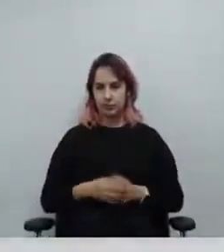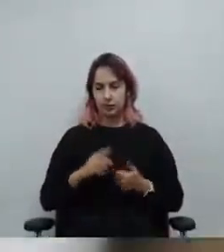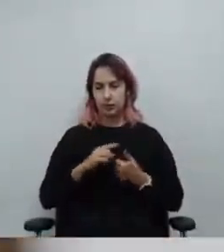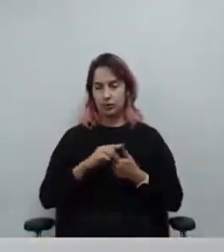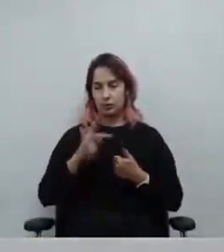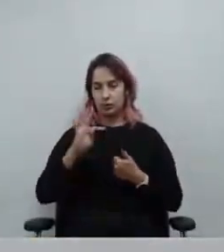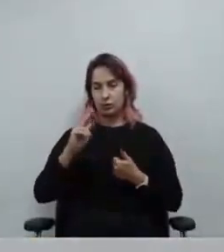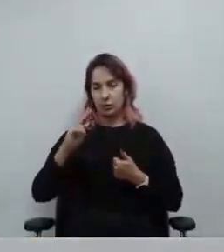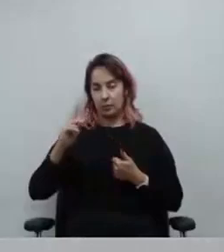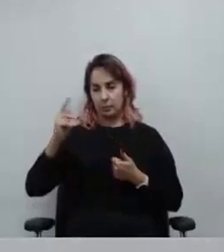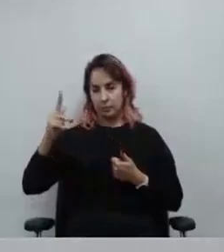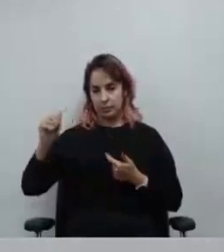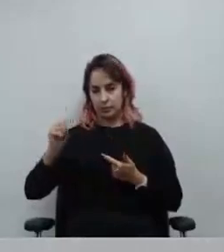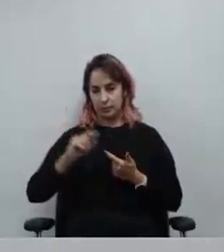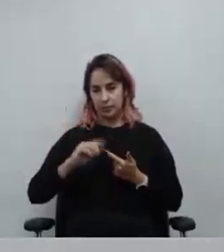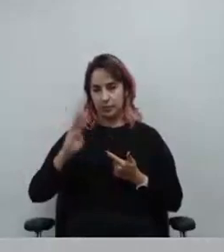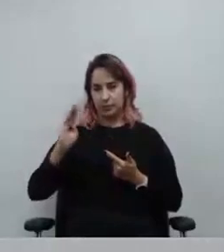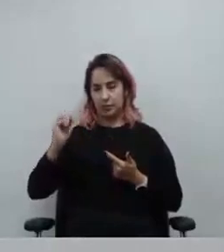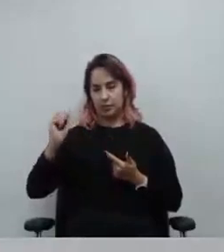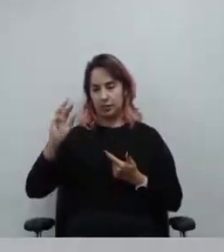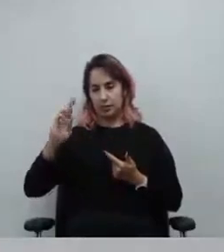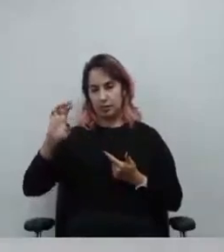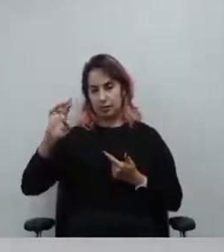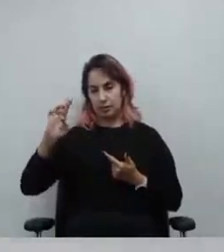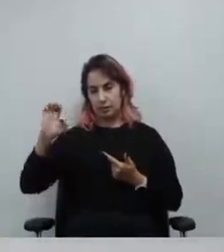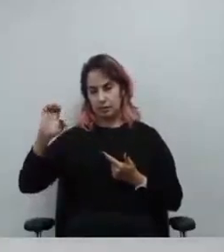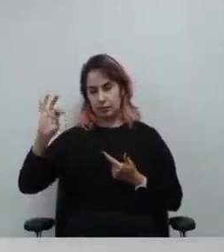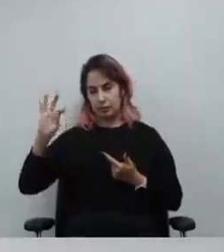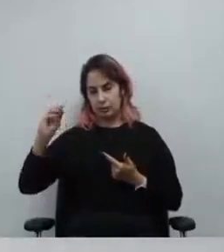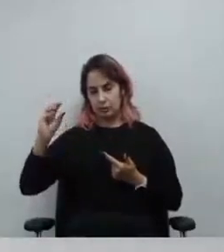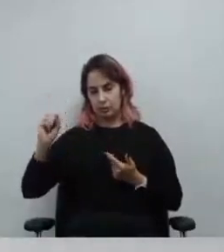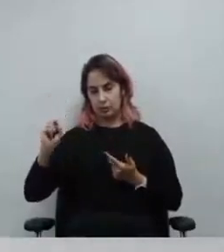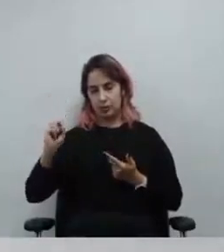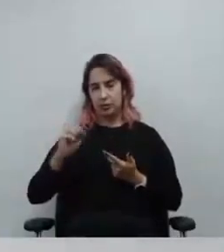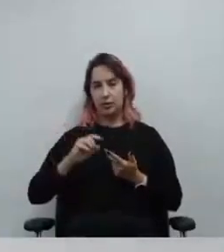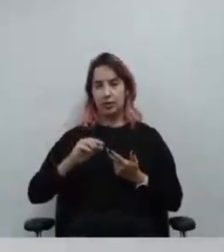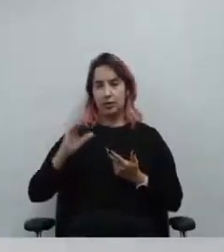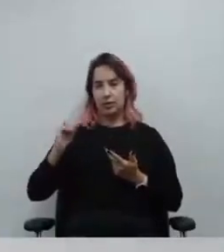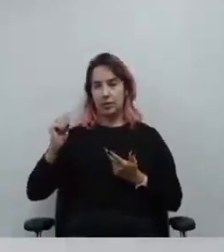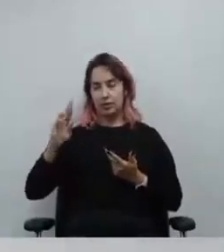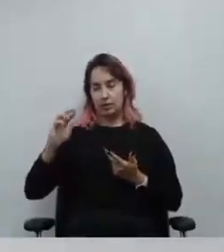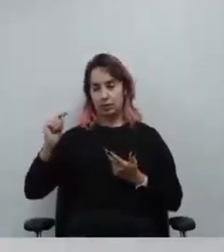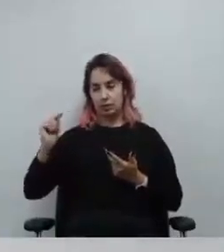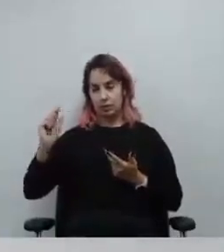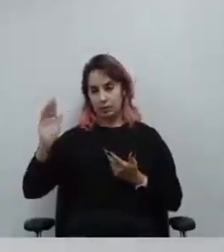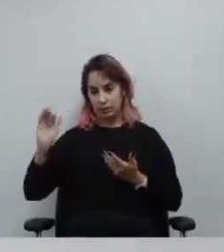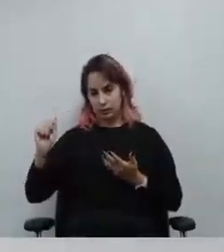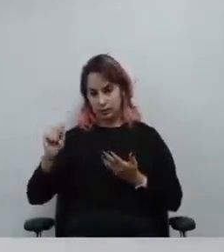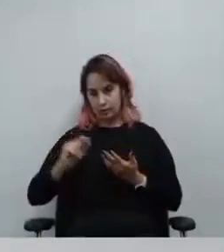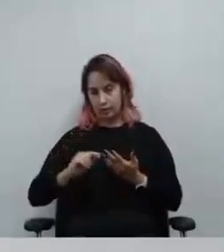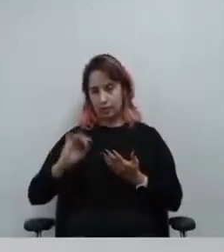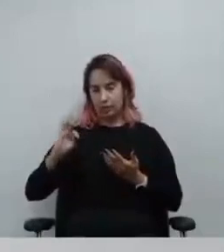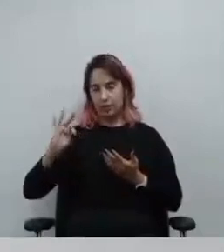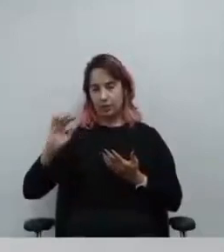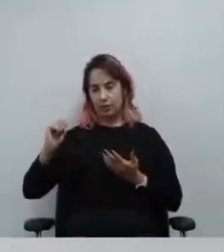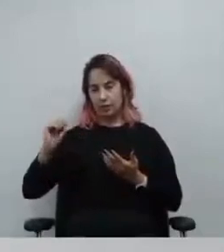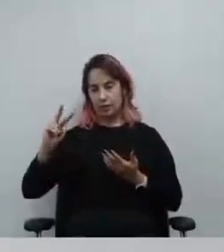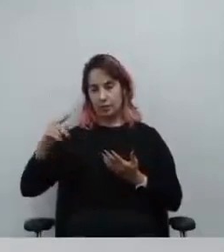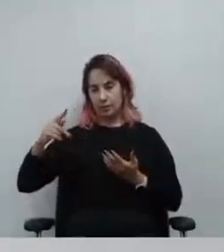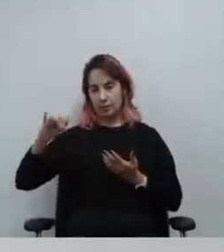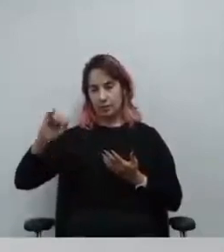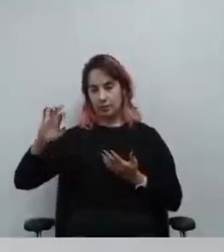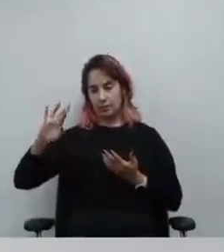Tupã, Barretos, Caraguatatuba, Itapetininga, Itapevi,